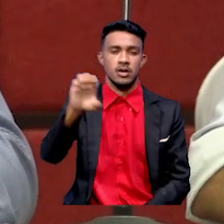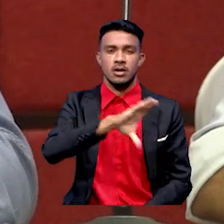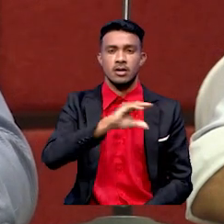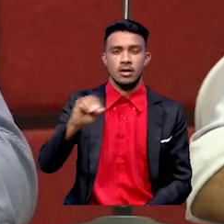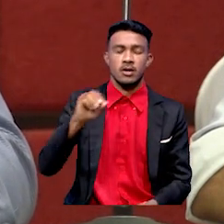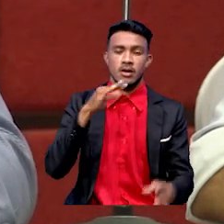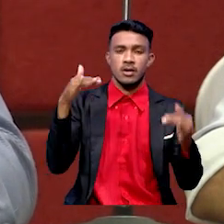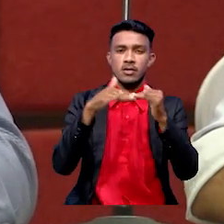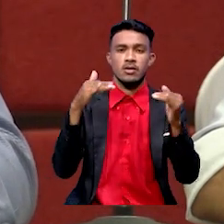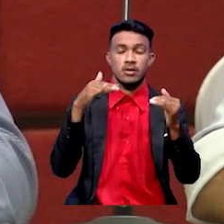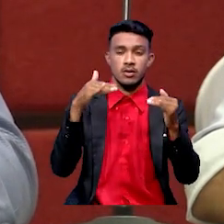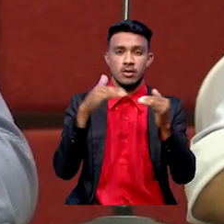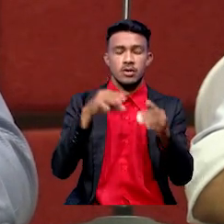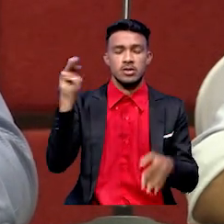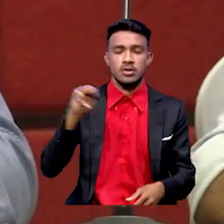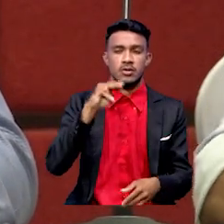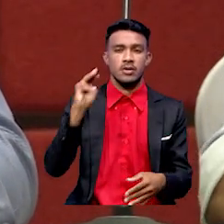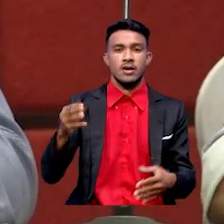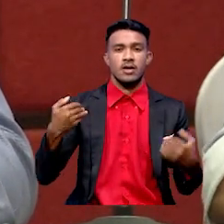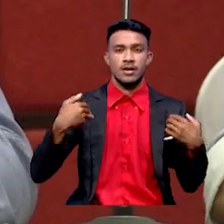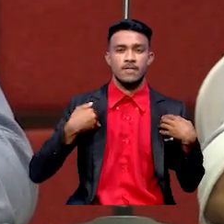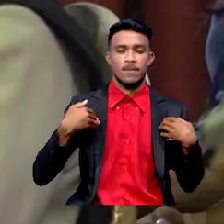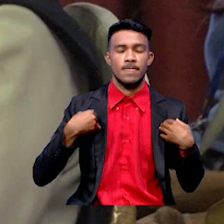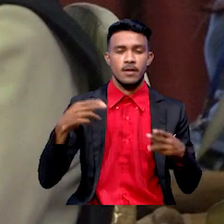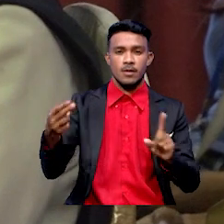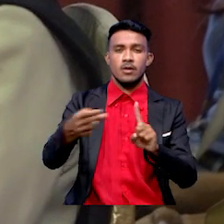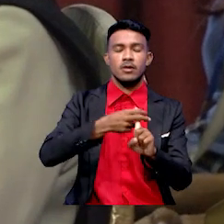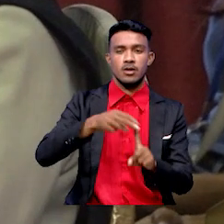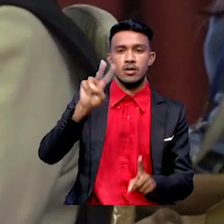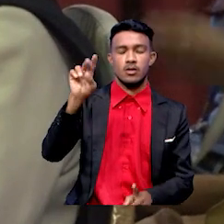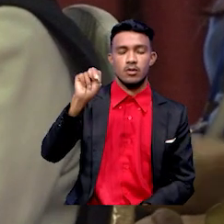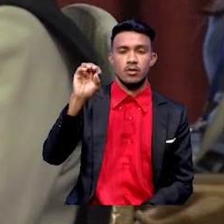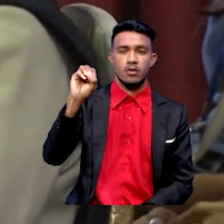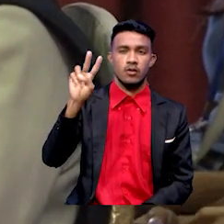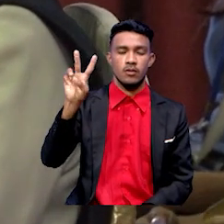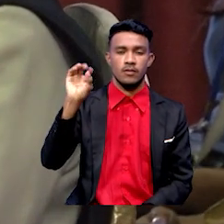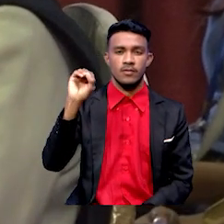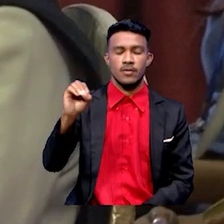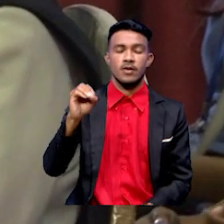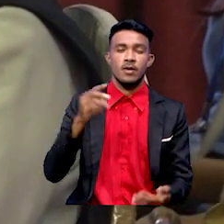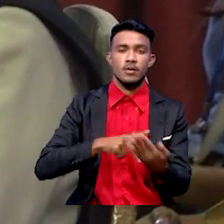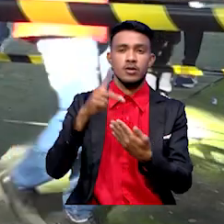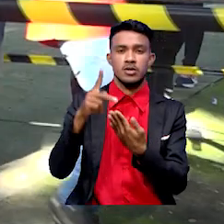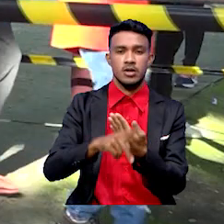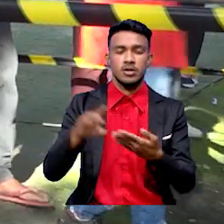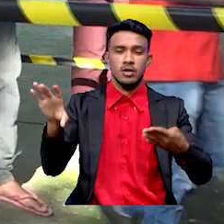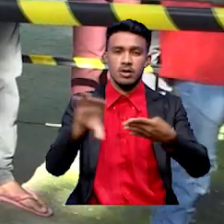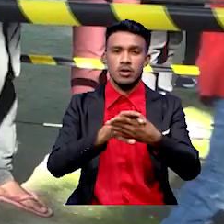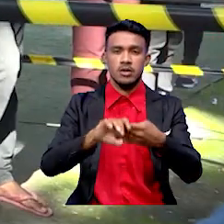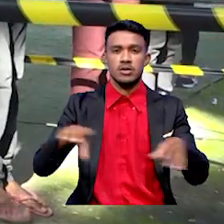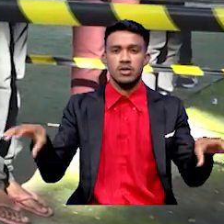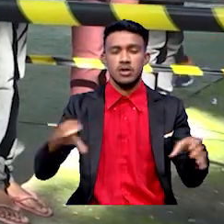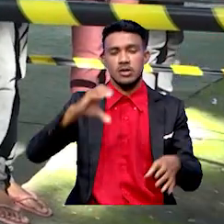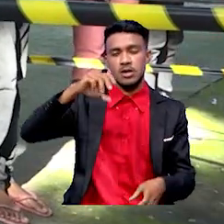imprensa segunda-feira semana e o Hotel Novo Turismo. Durante a observação e o processo eleitoral, Missão